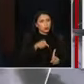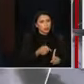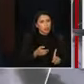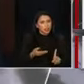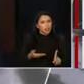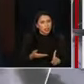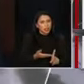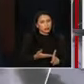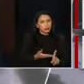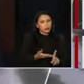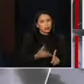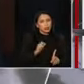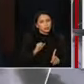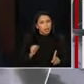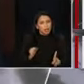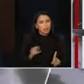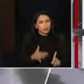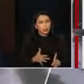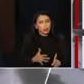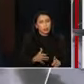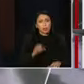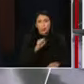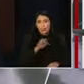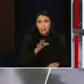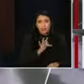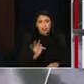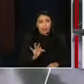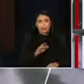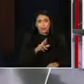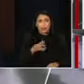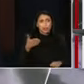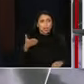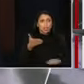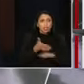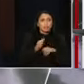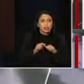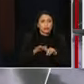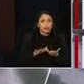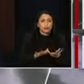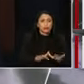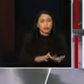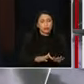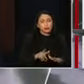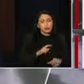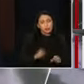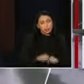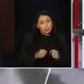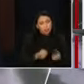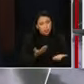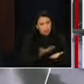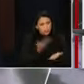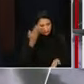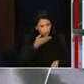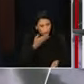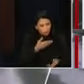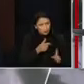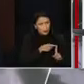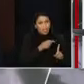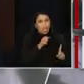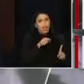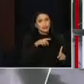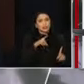para evitar que o edifício do Supremo fosse invadido pelos vândalos. O que eu atestei pela prova dos autos que o réu Anderson Torres